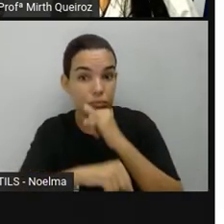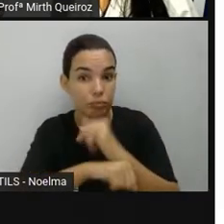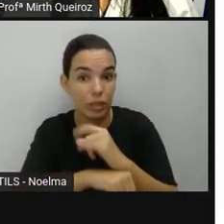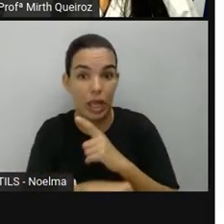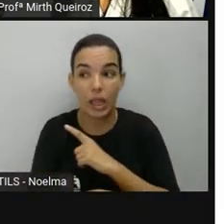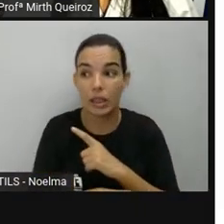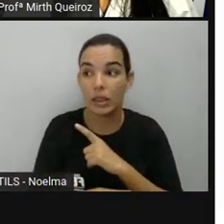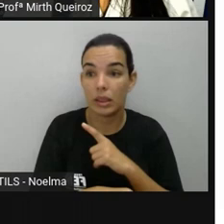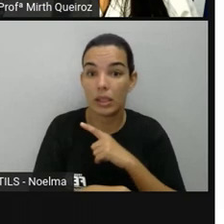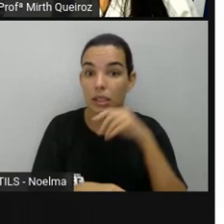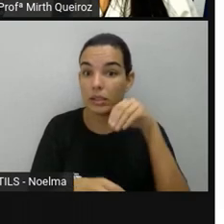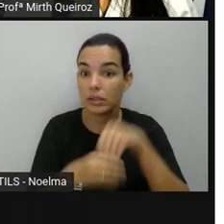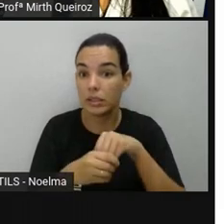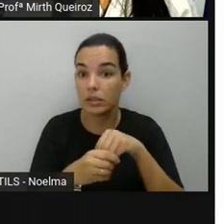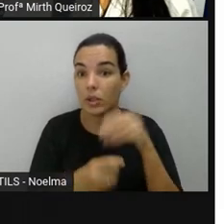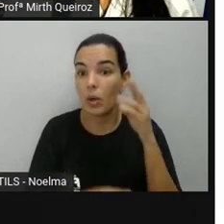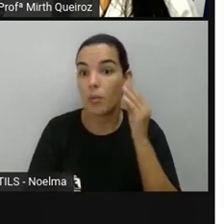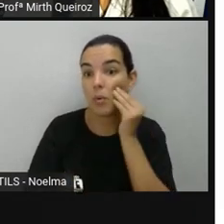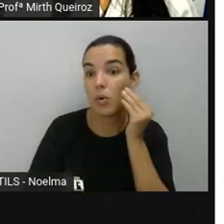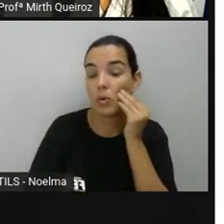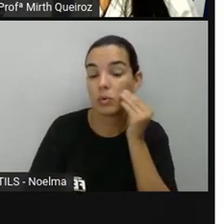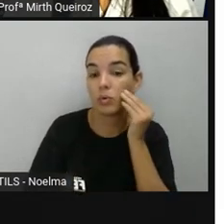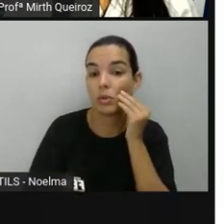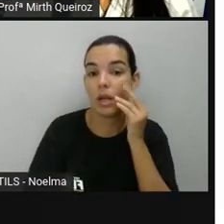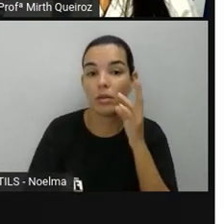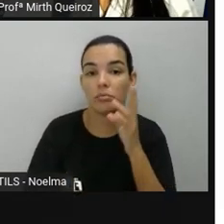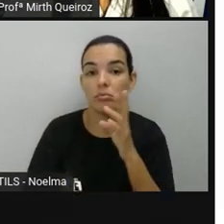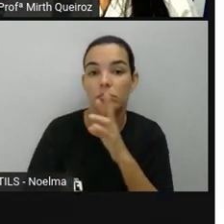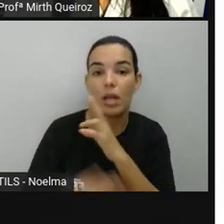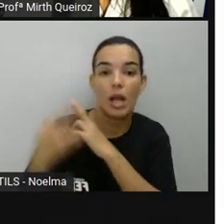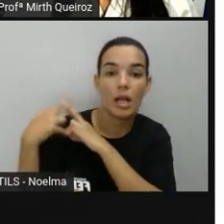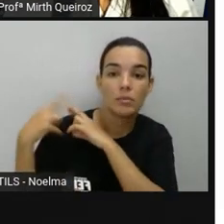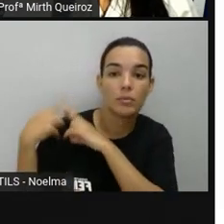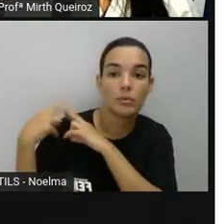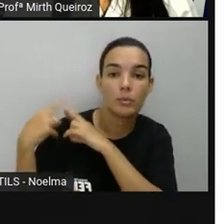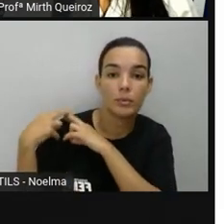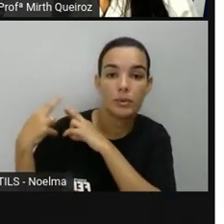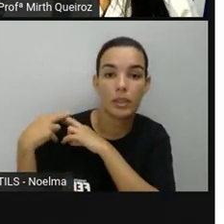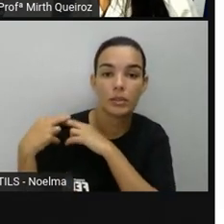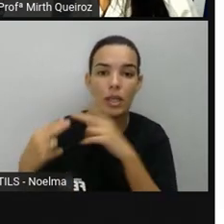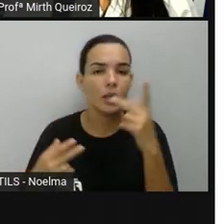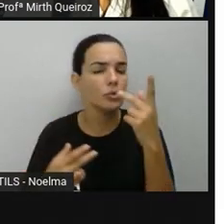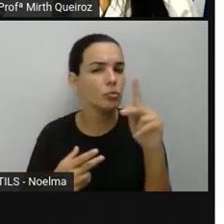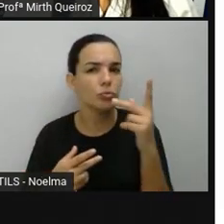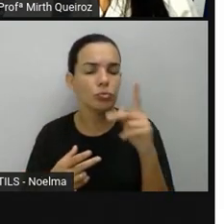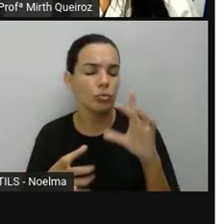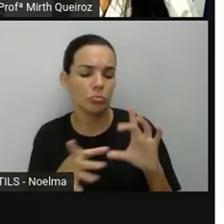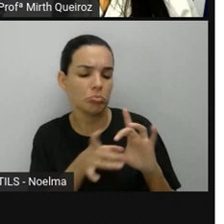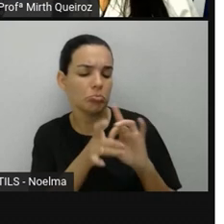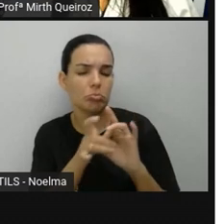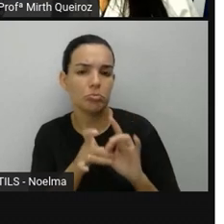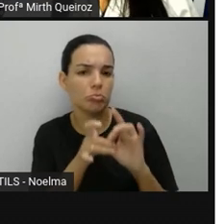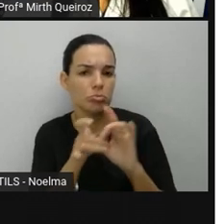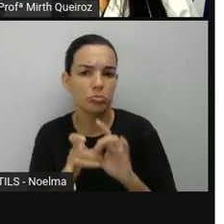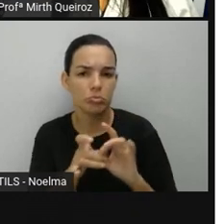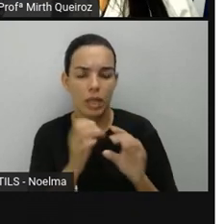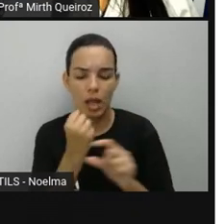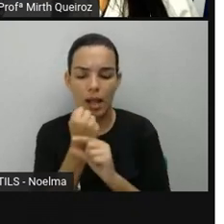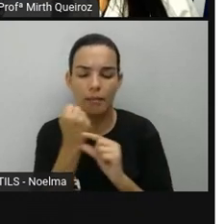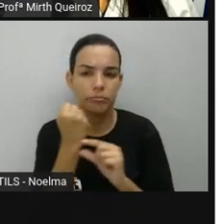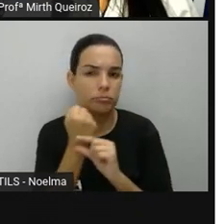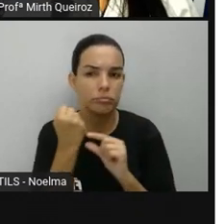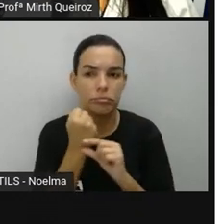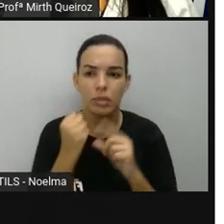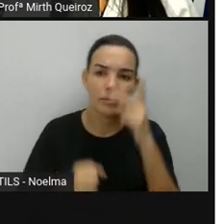compostas de representações dos atores e suas interações, né? Essas redes sociais, elas se dão